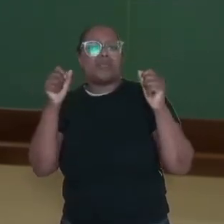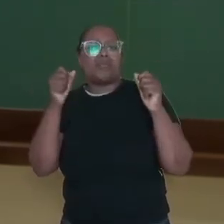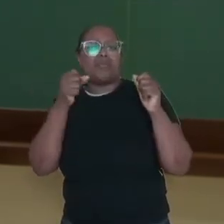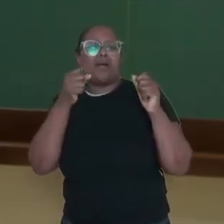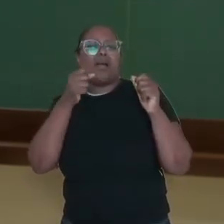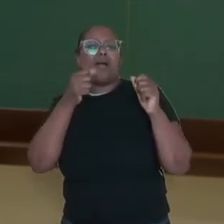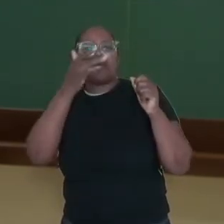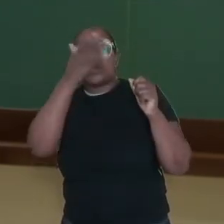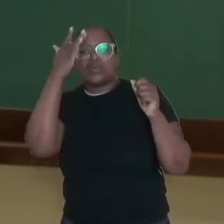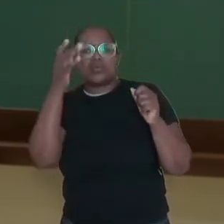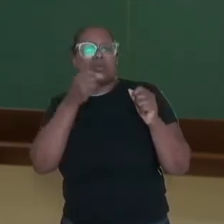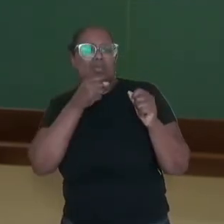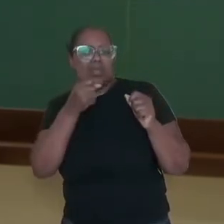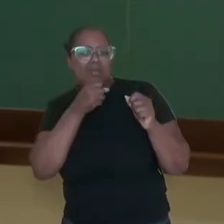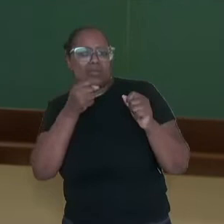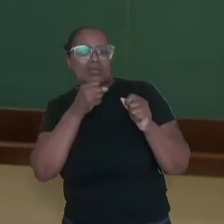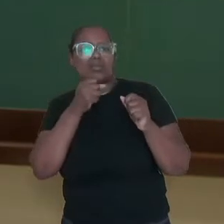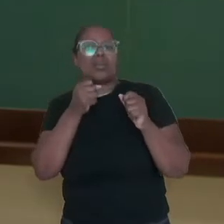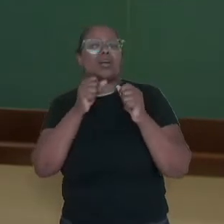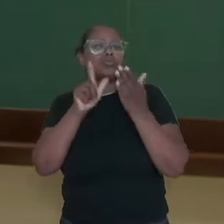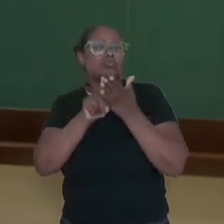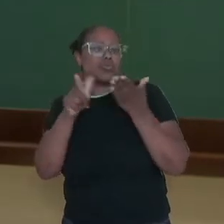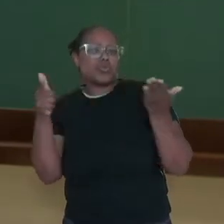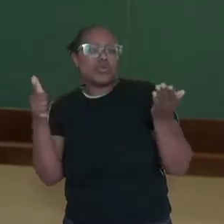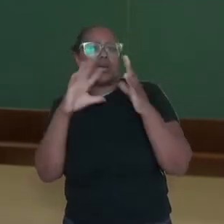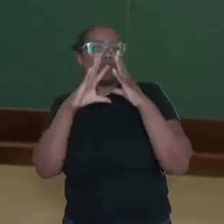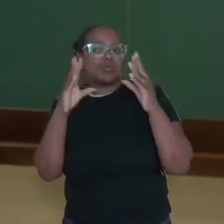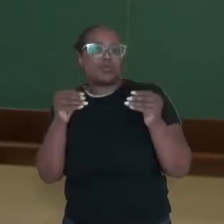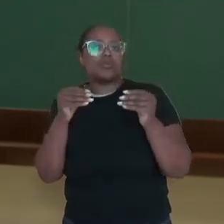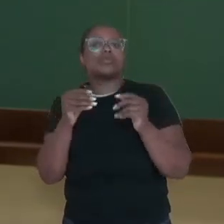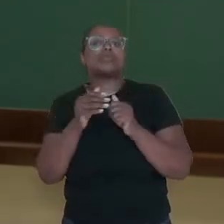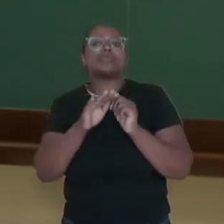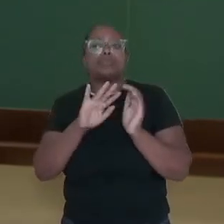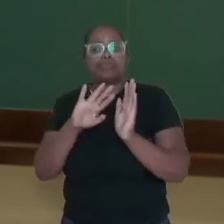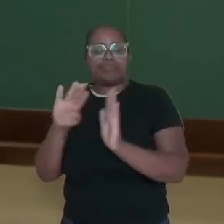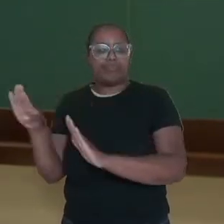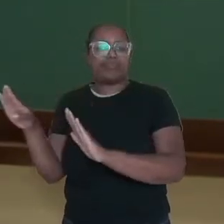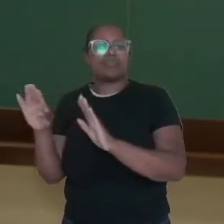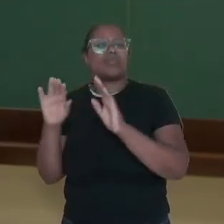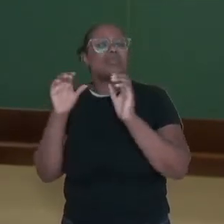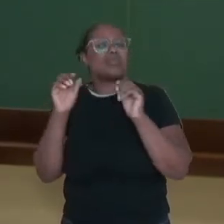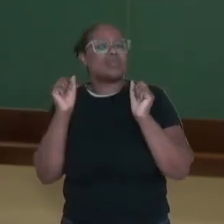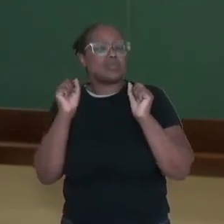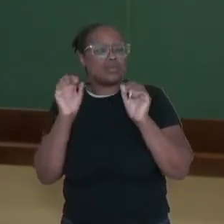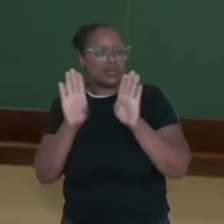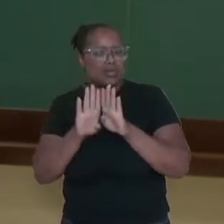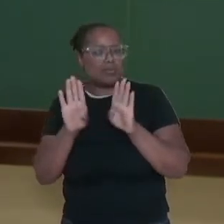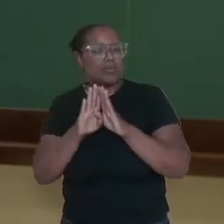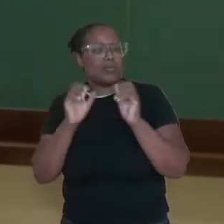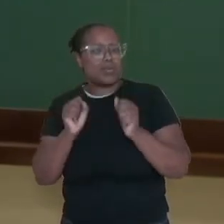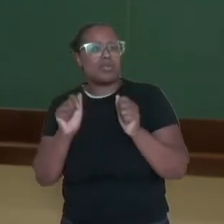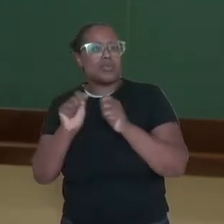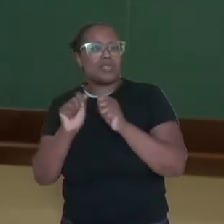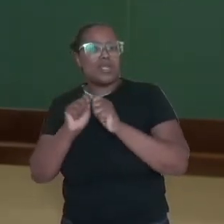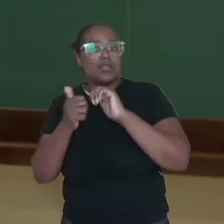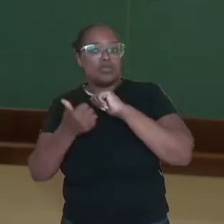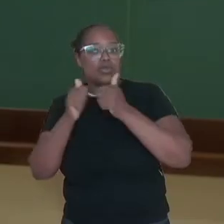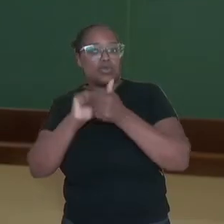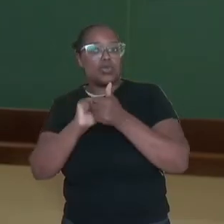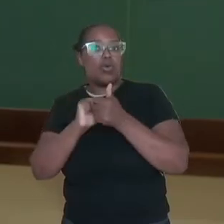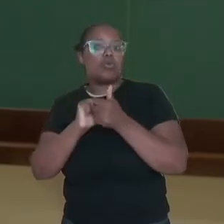o conceito do e-esporte, tá? Podemos competir em games contra amigos